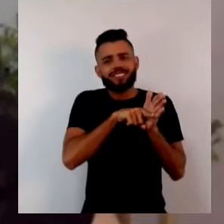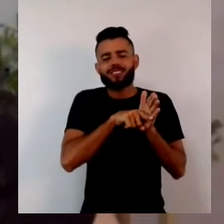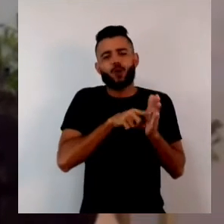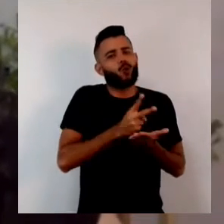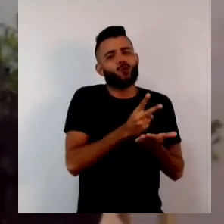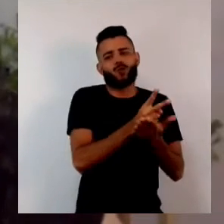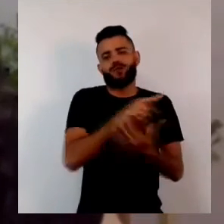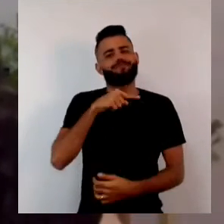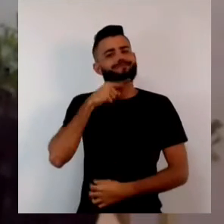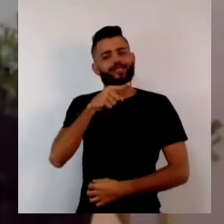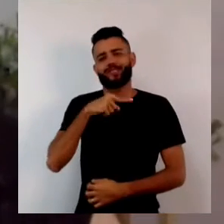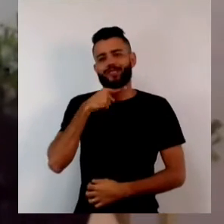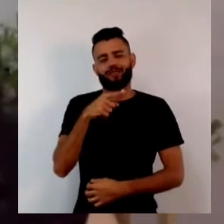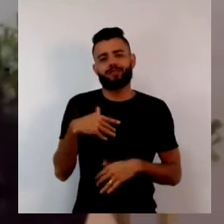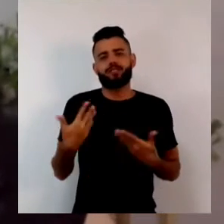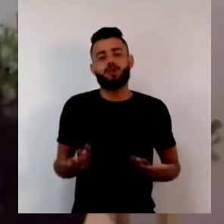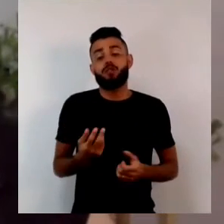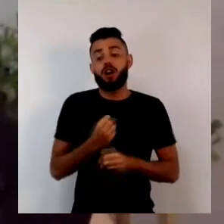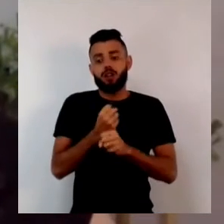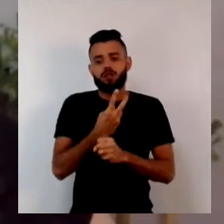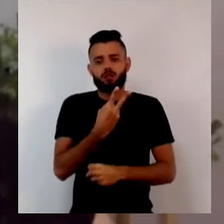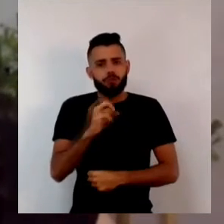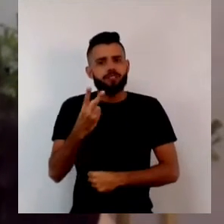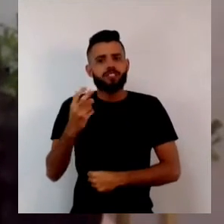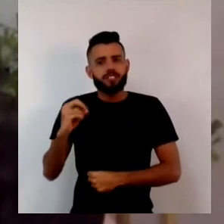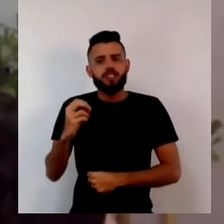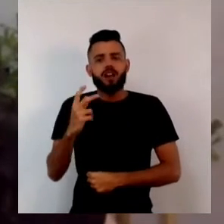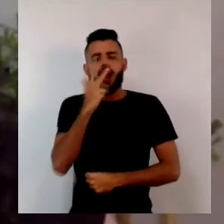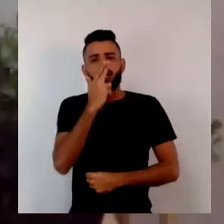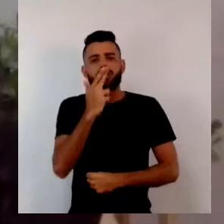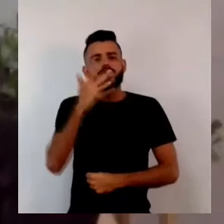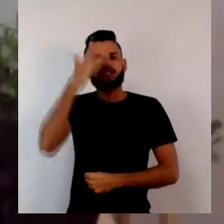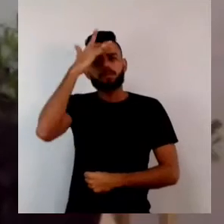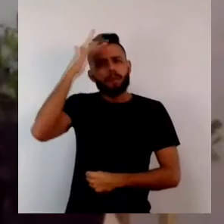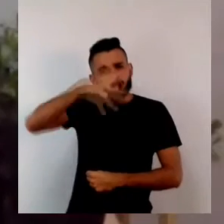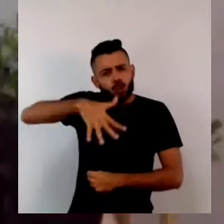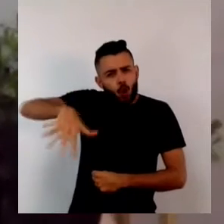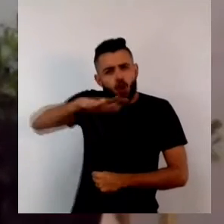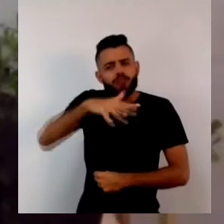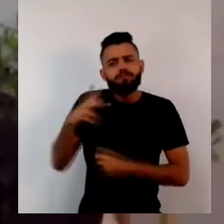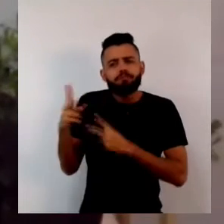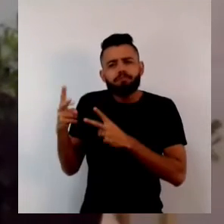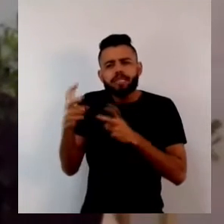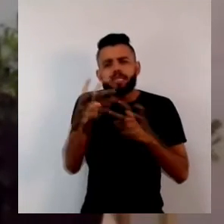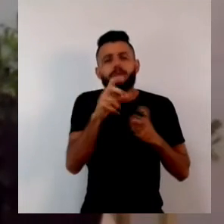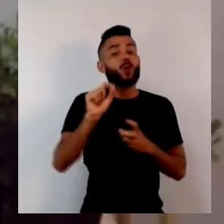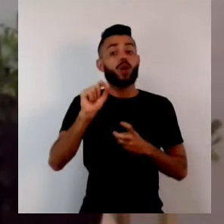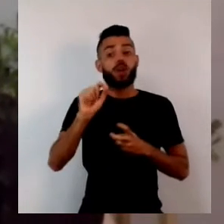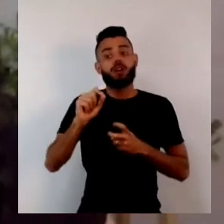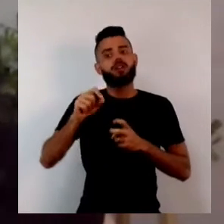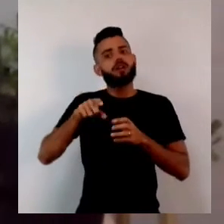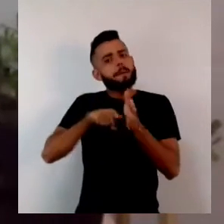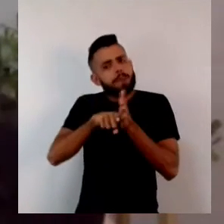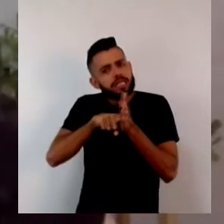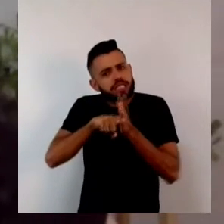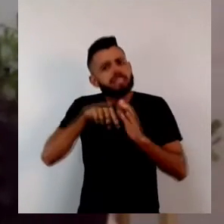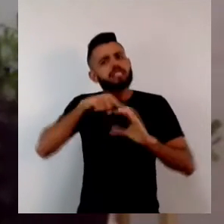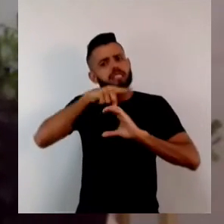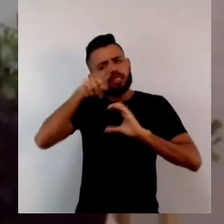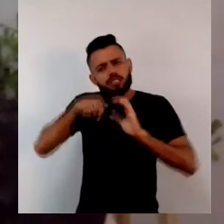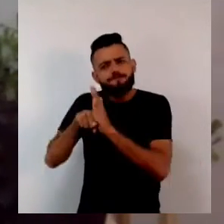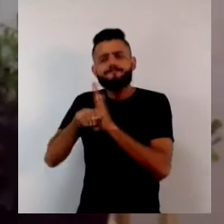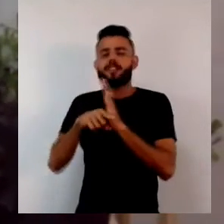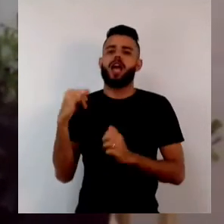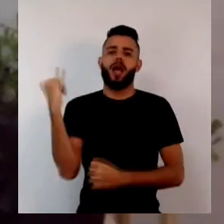2020, acho que foi o ano para as pessoas perceberem o quanto que a pesquisa e a ciência é importante, e aí você tocou no ponto